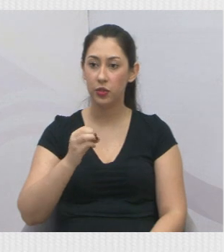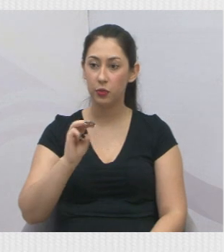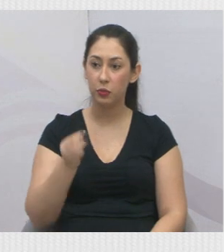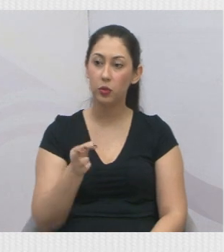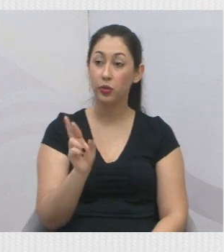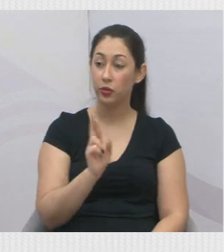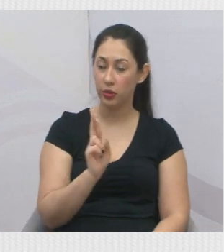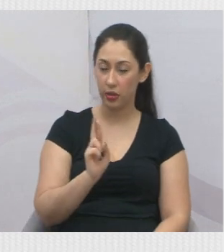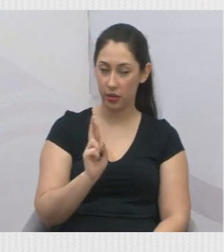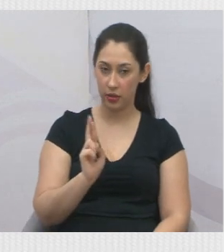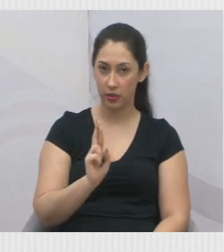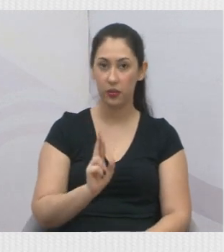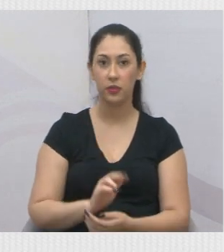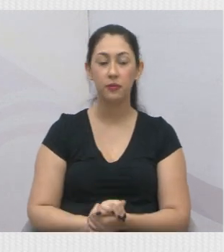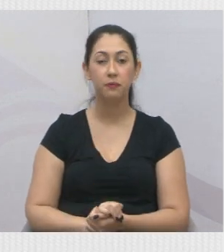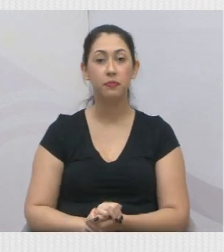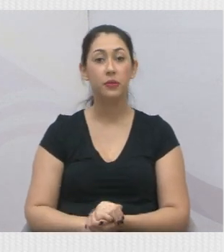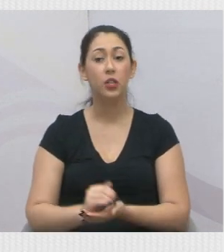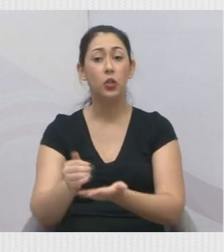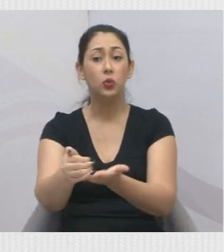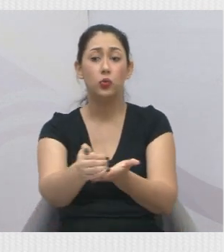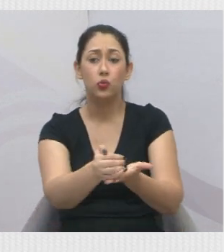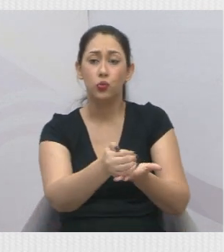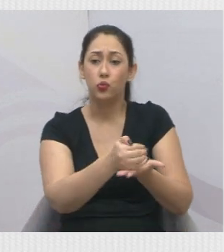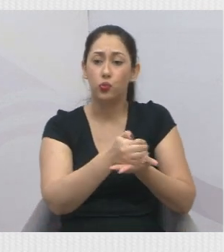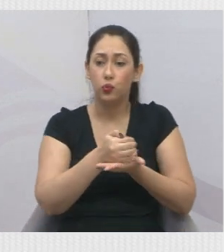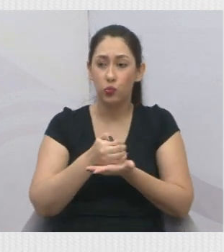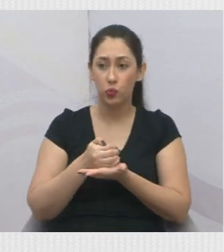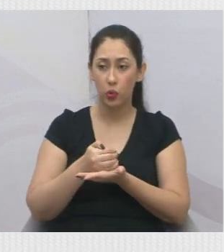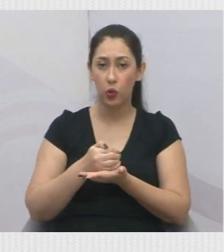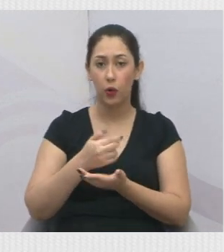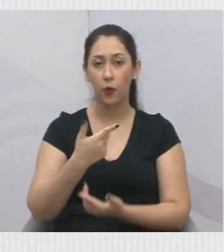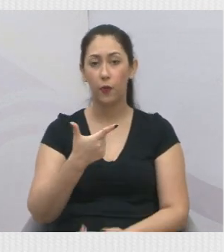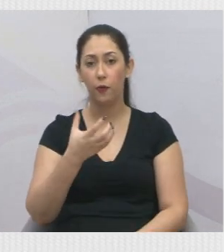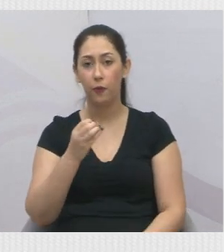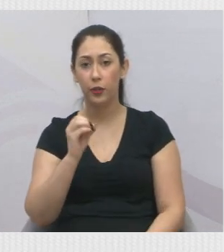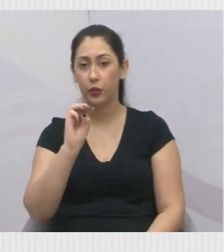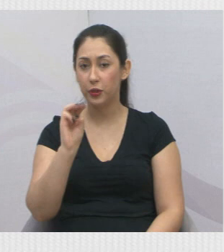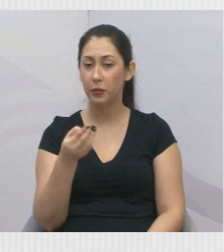R$ 120.303.000, meta orçada 2021, arrecadado